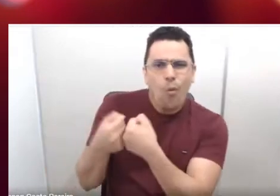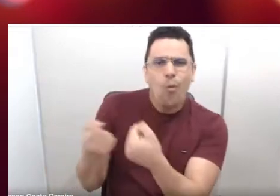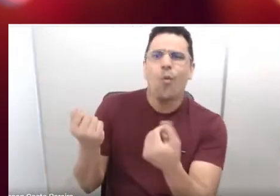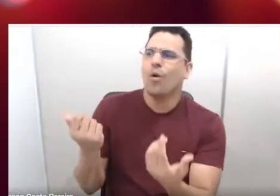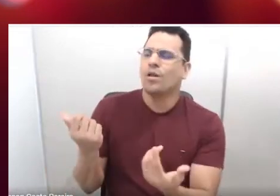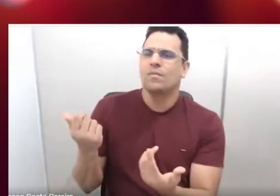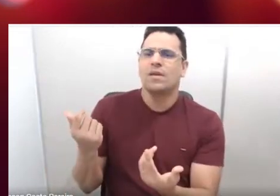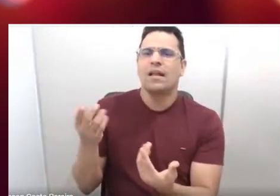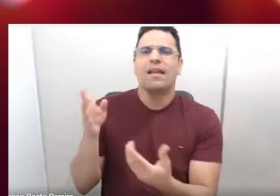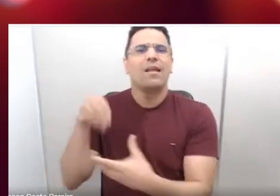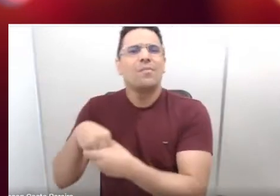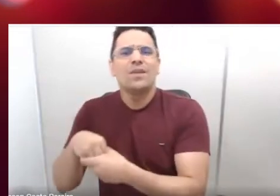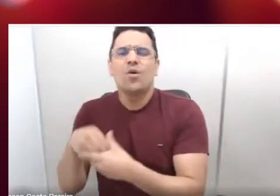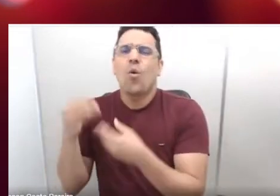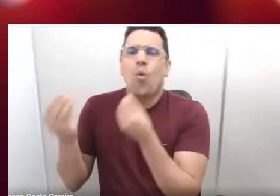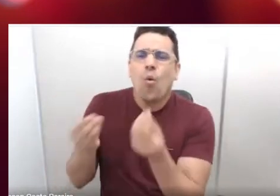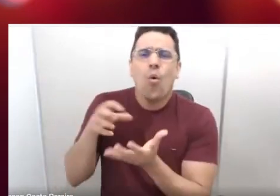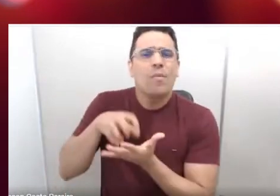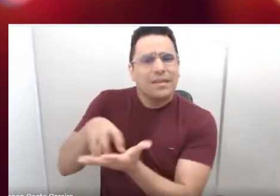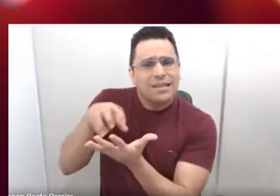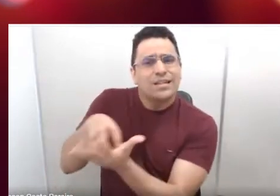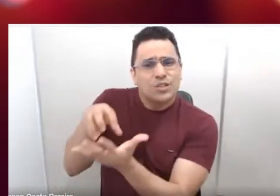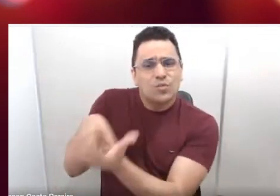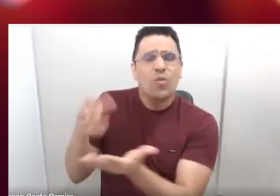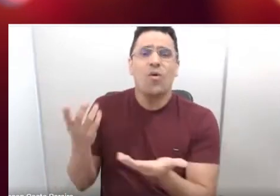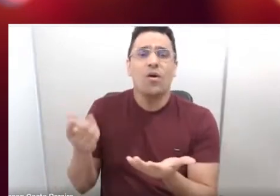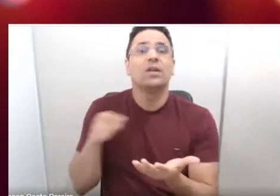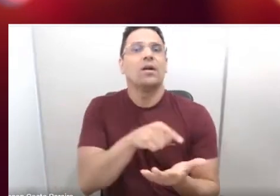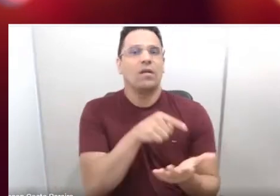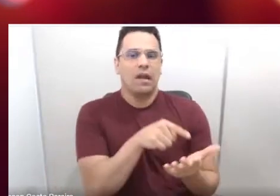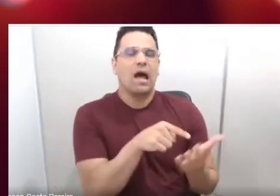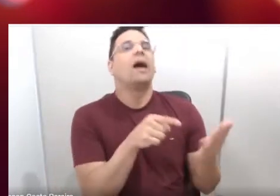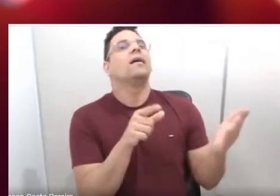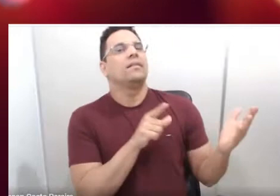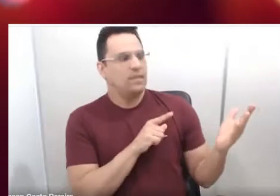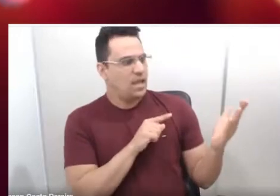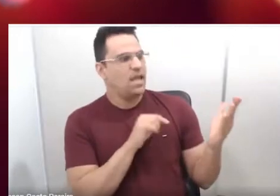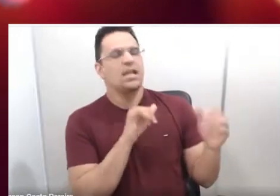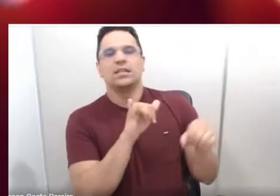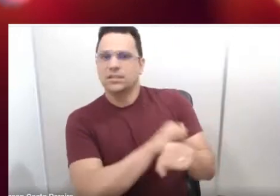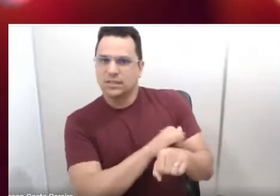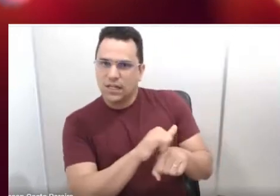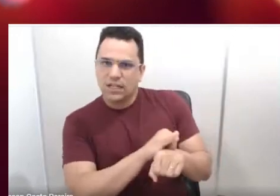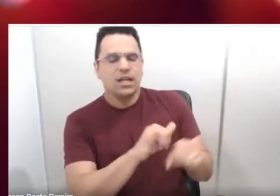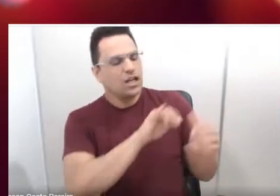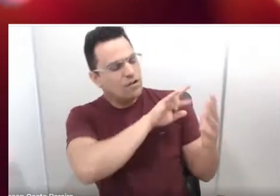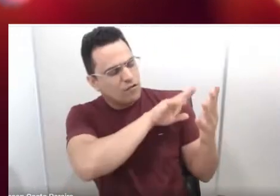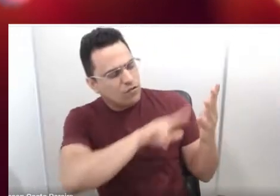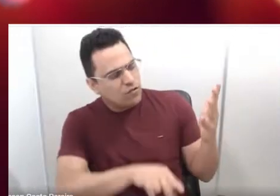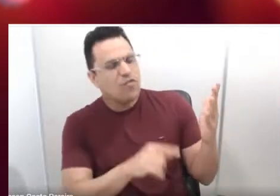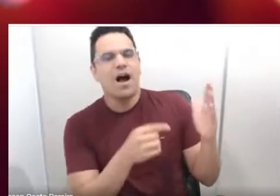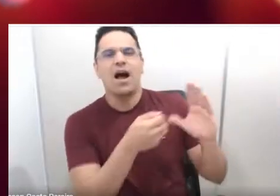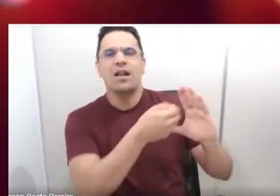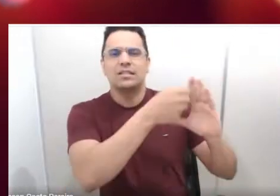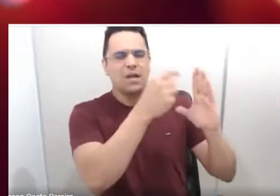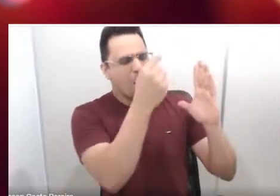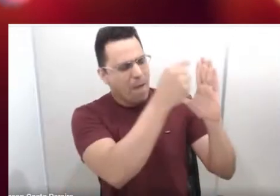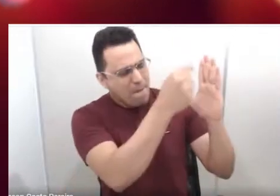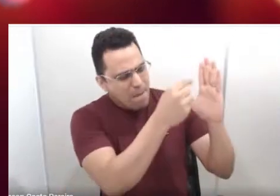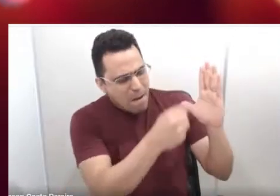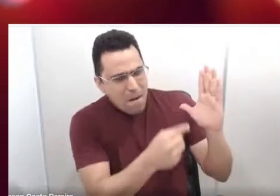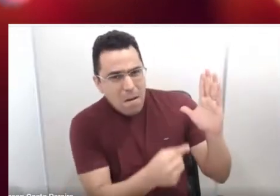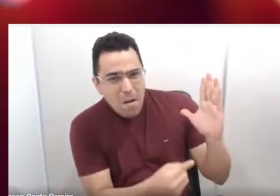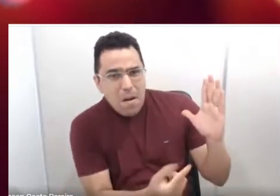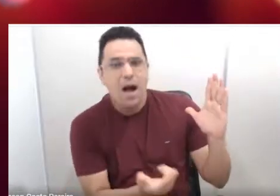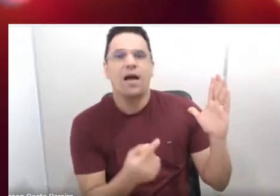conseguiu apresentar também um conjunto de coisas, né, de demandas dos estudantes dentro desse plano de biossegurança que